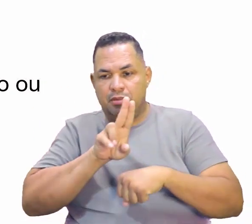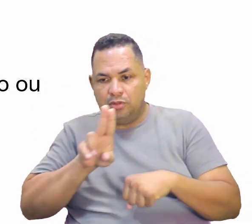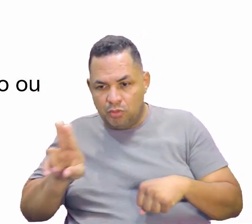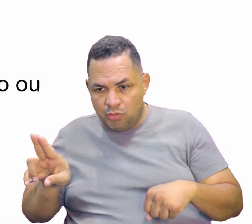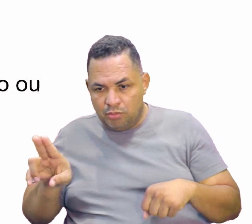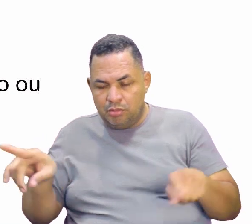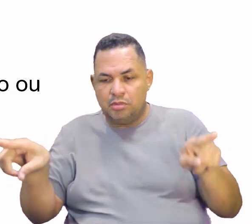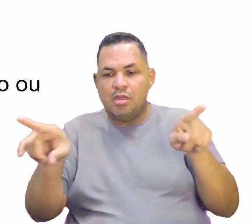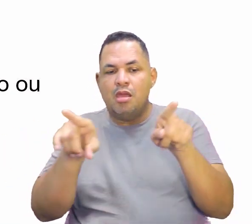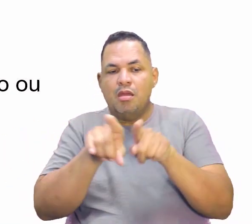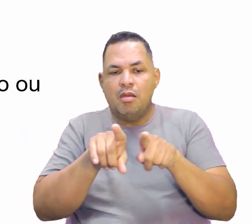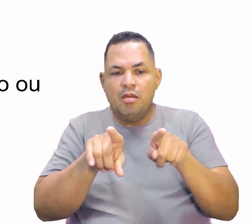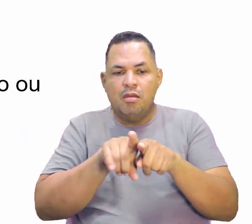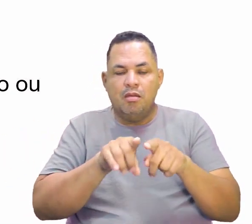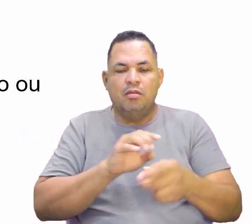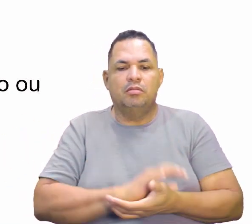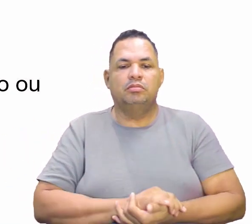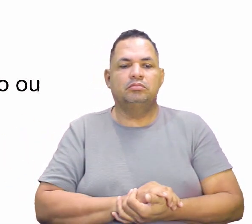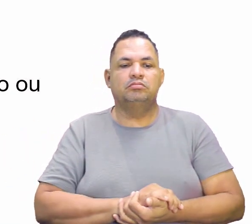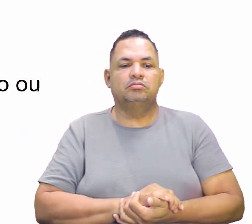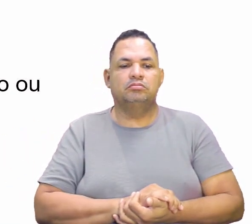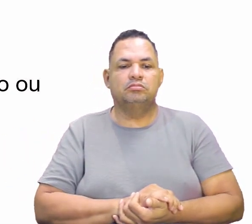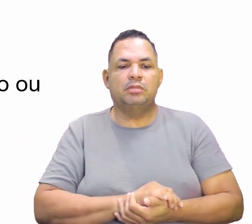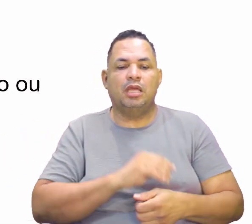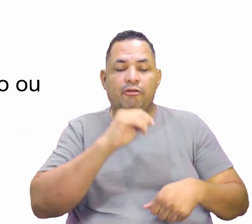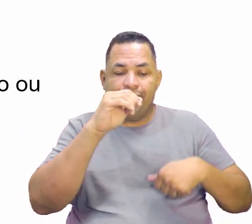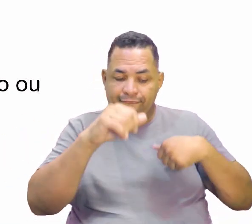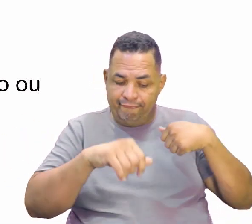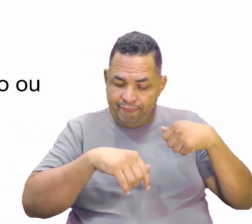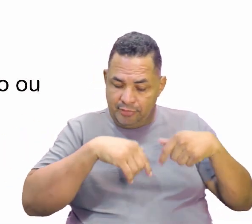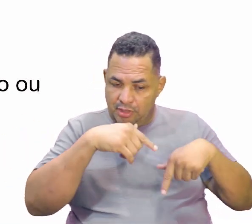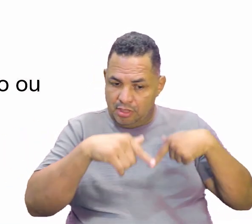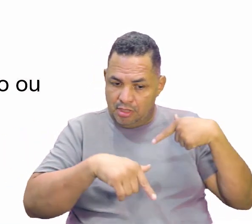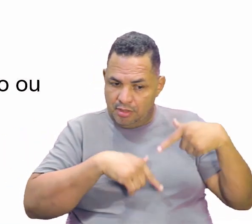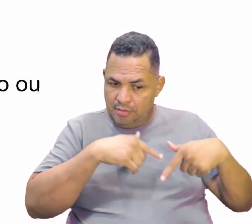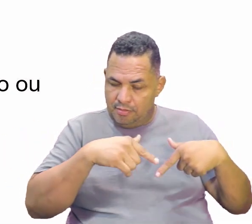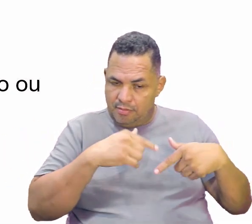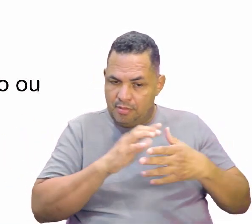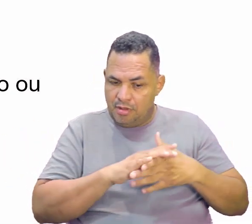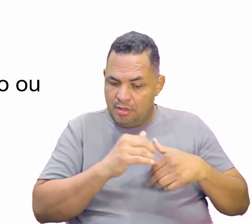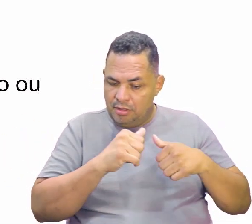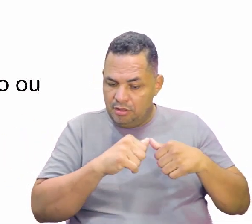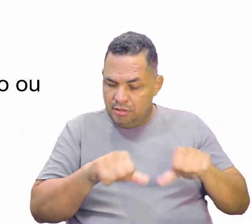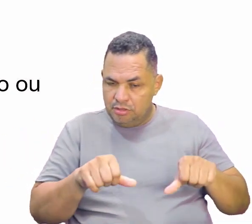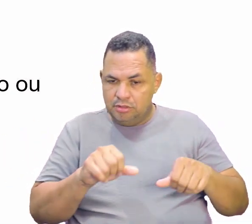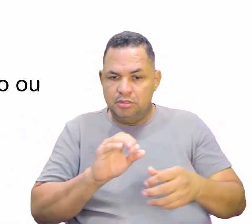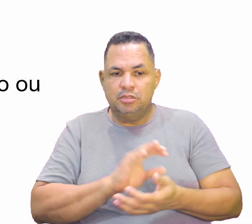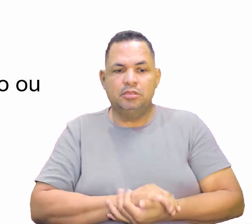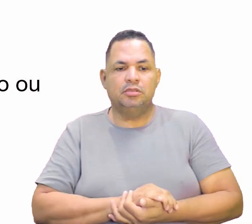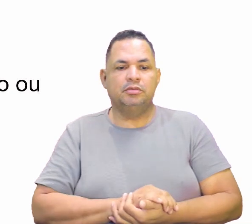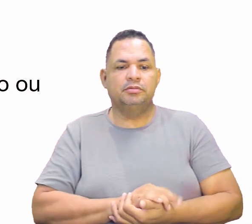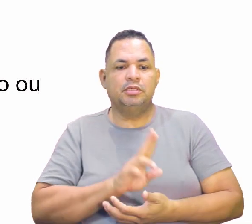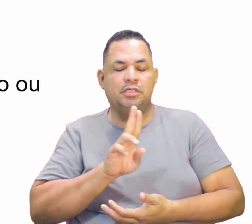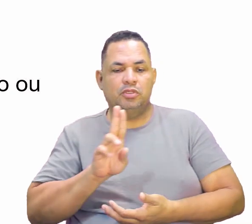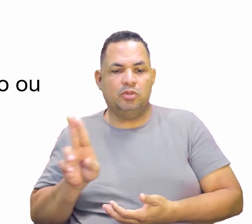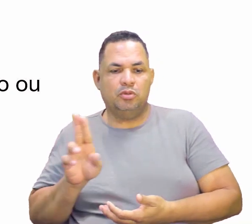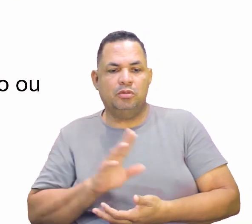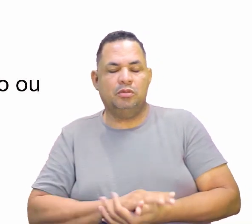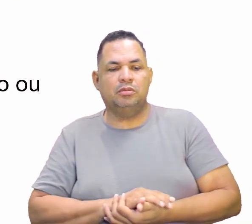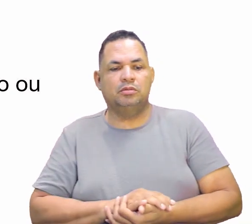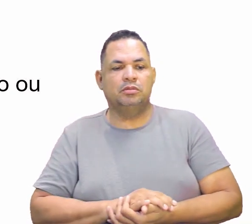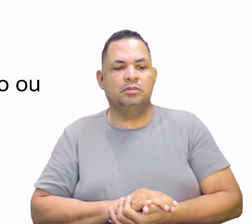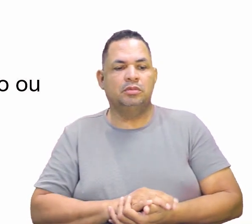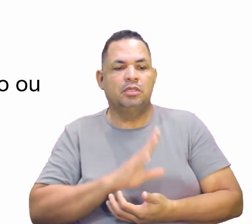entendimento, ó, vai ter ação e estado dentro do predicado, beleza? Angélica comprou um